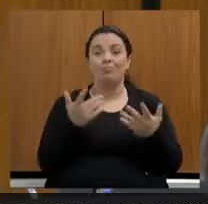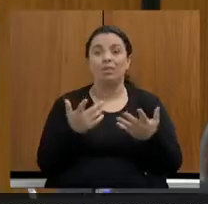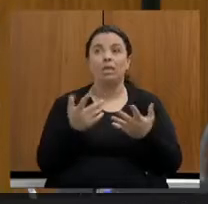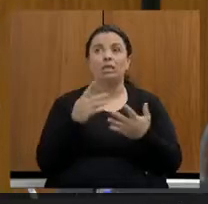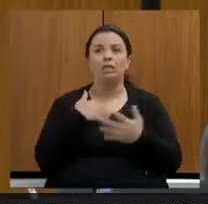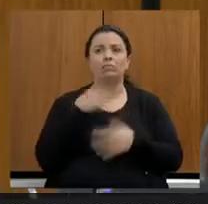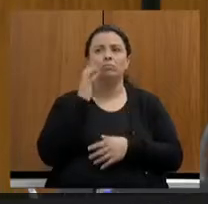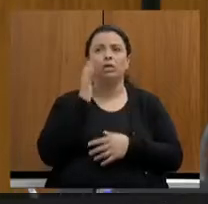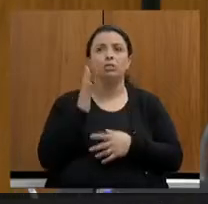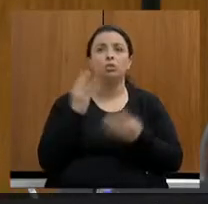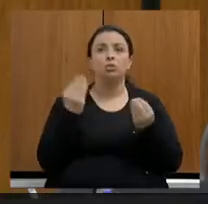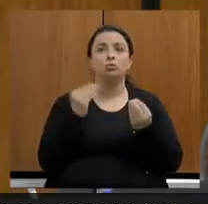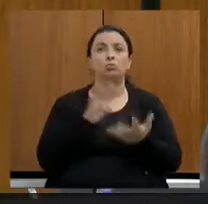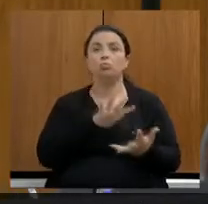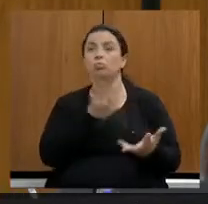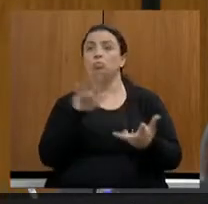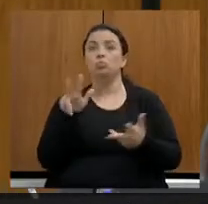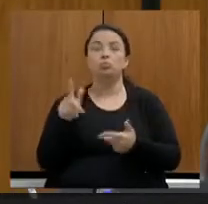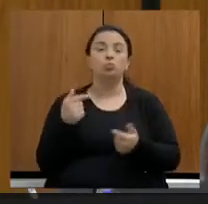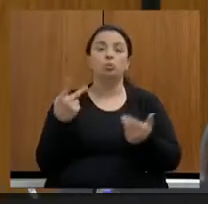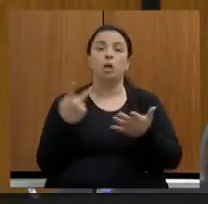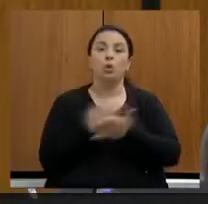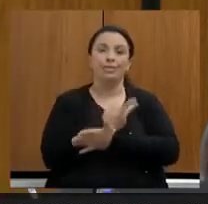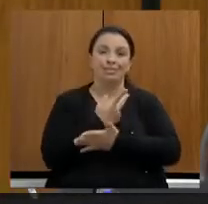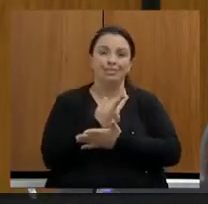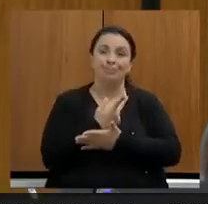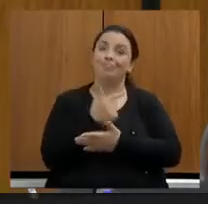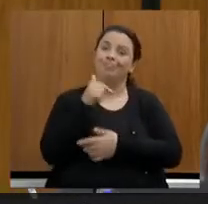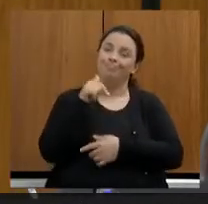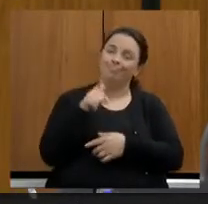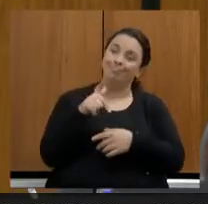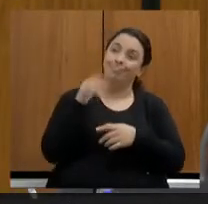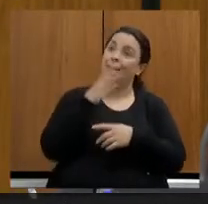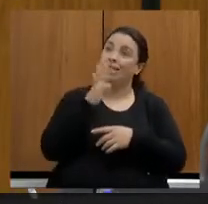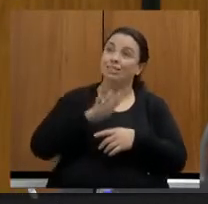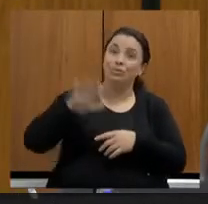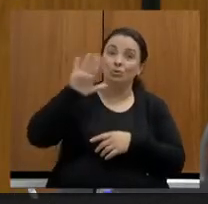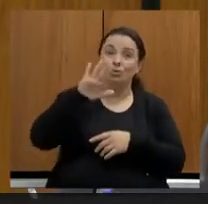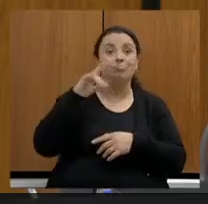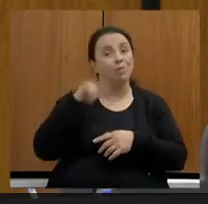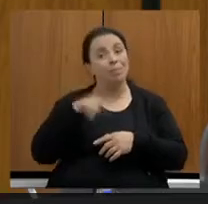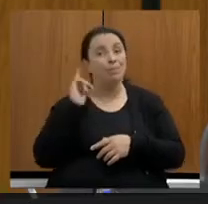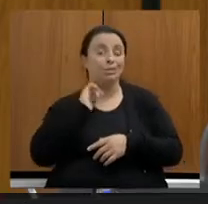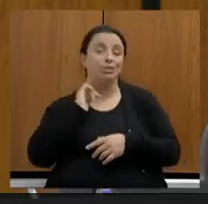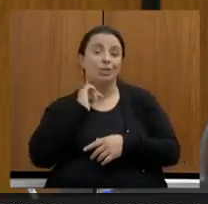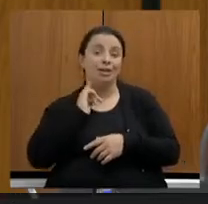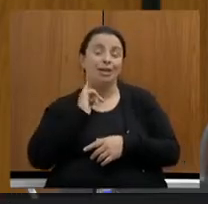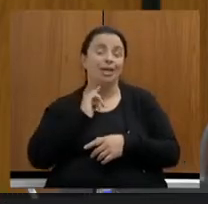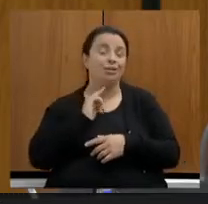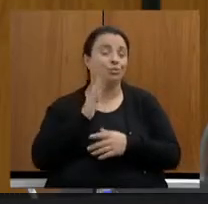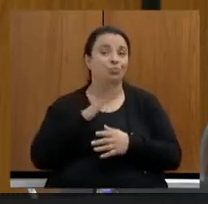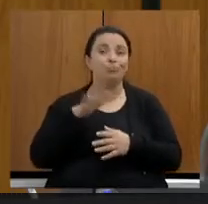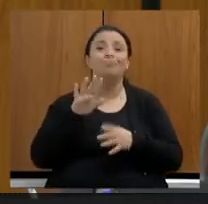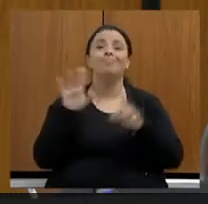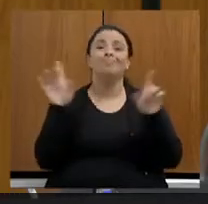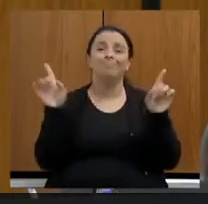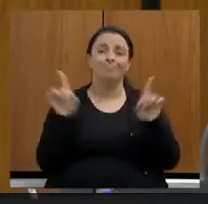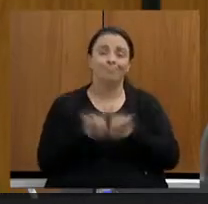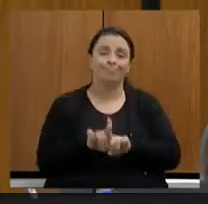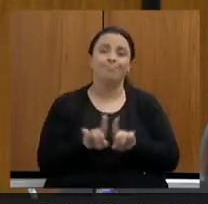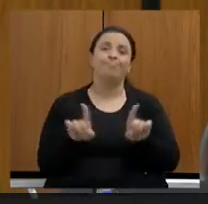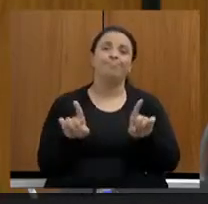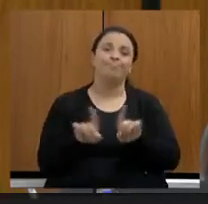que aconteceu no mundo todo E também aqui no Brasil e também aqui em Minas Gerais e nós estamos acompanhando aí